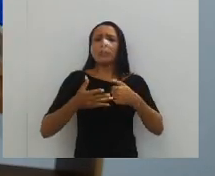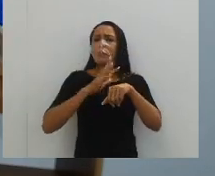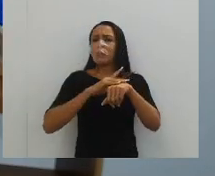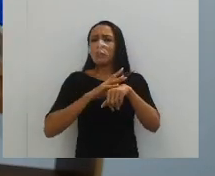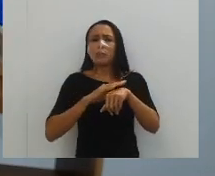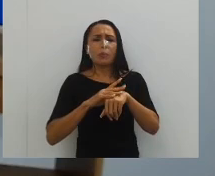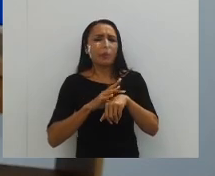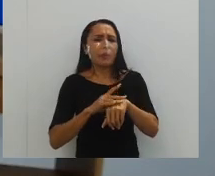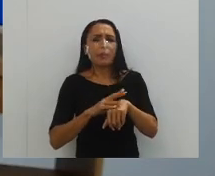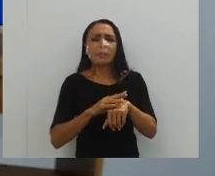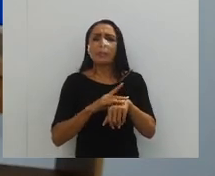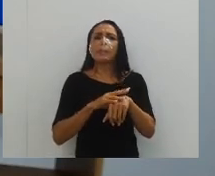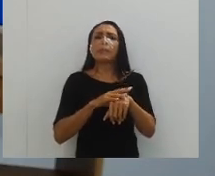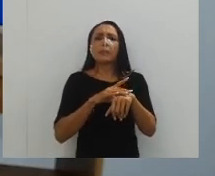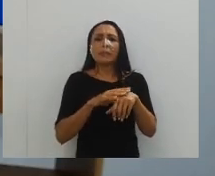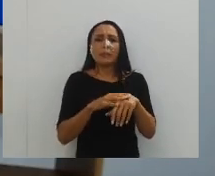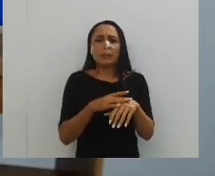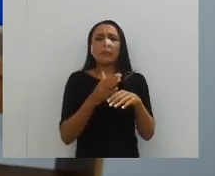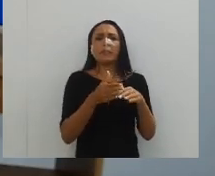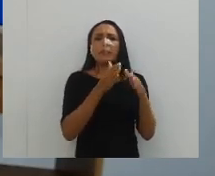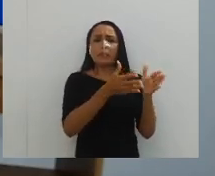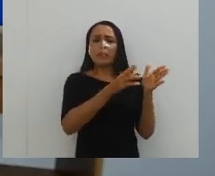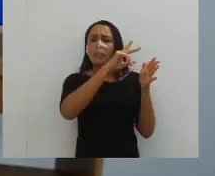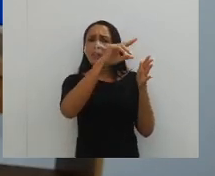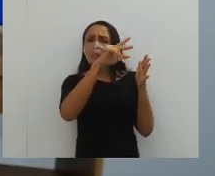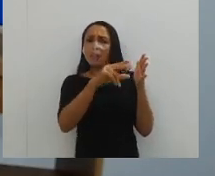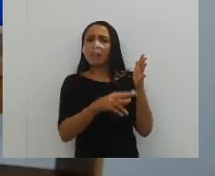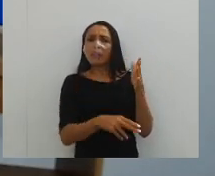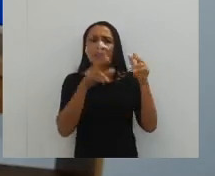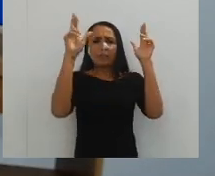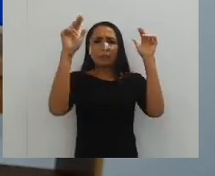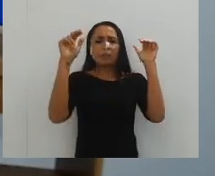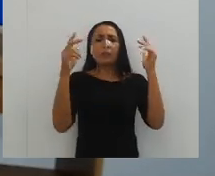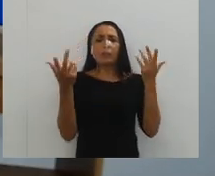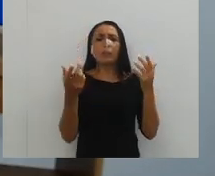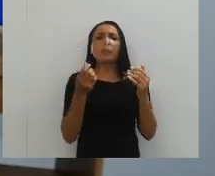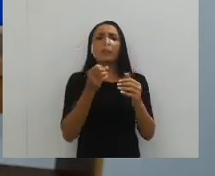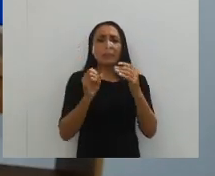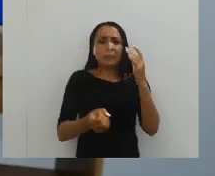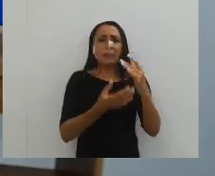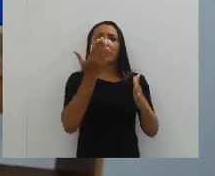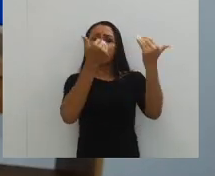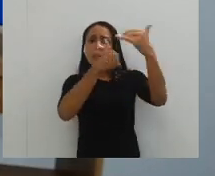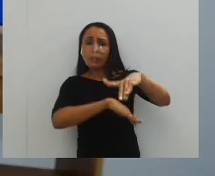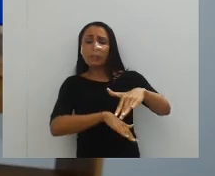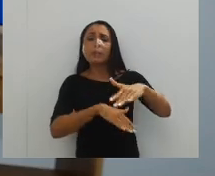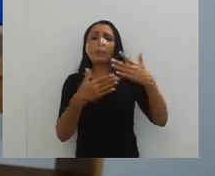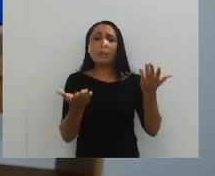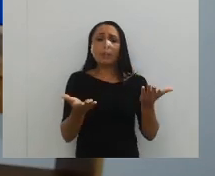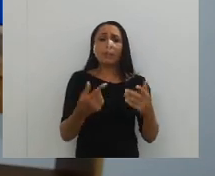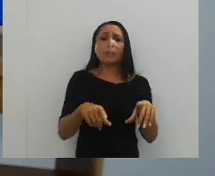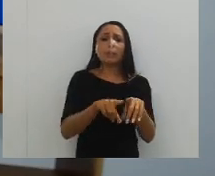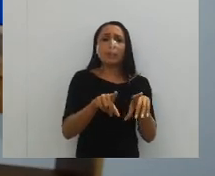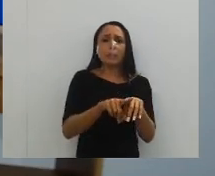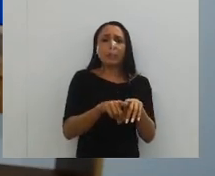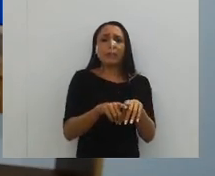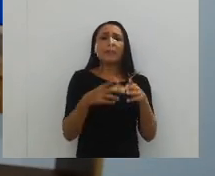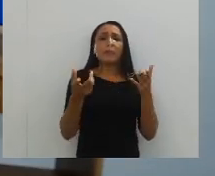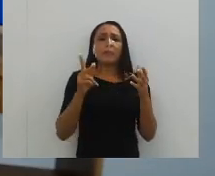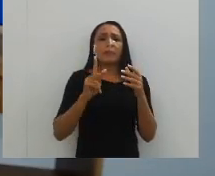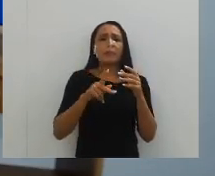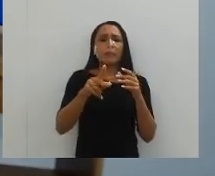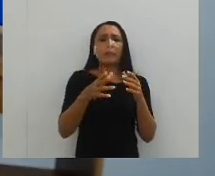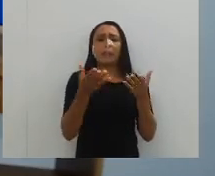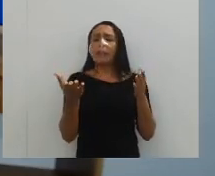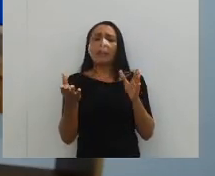uma tonelada de assuntos que vão aparecer lá na prova da UPE. E hoje a gente vai continuar a taxonomia, tá? Então assim, André, mas eu só